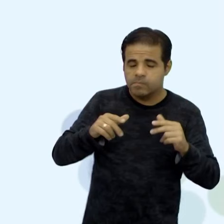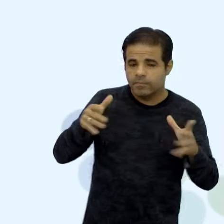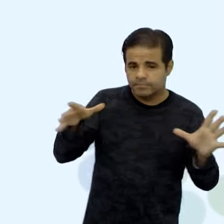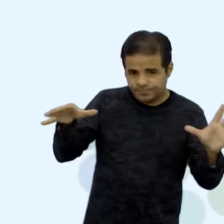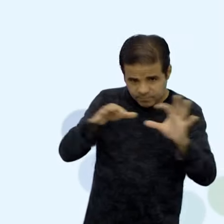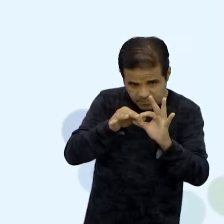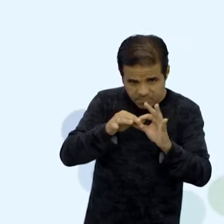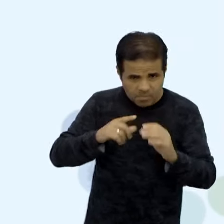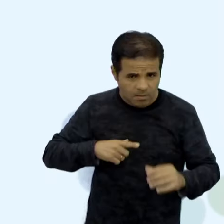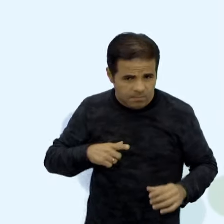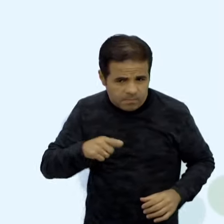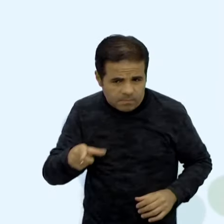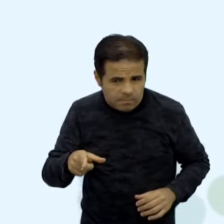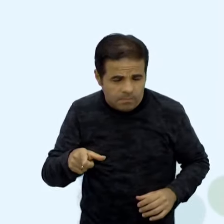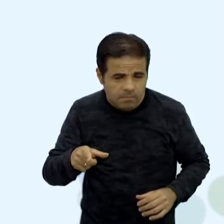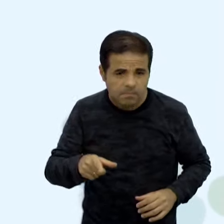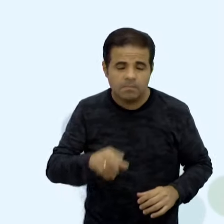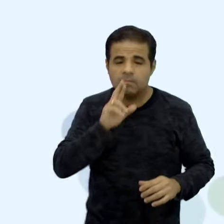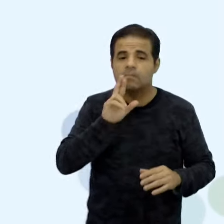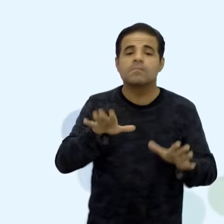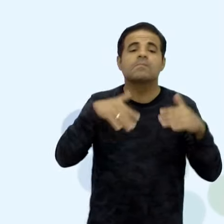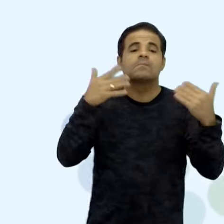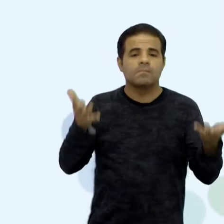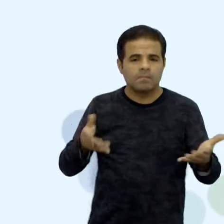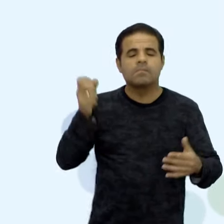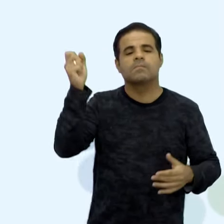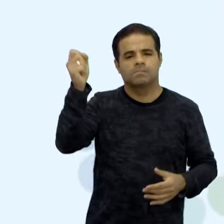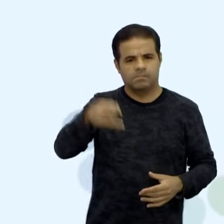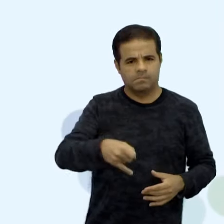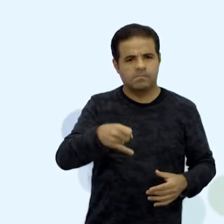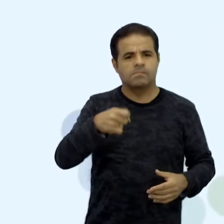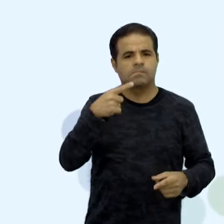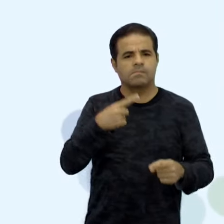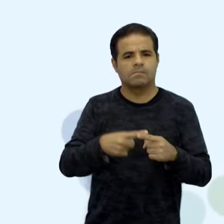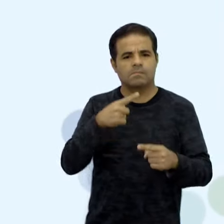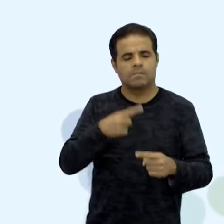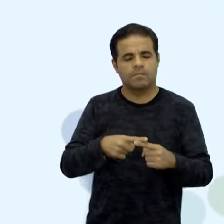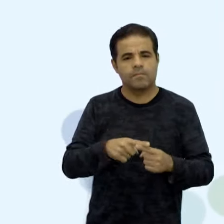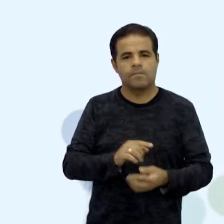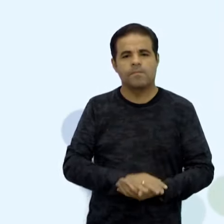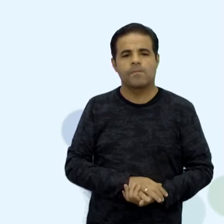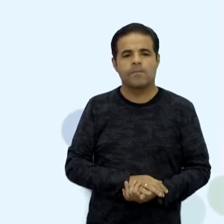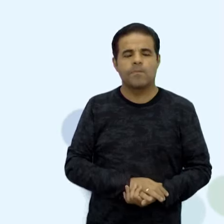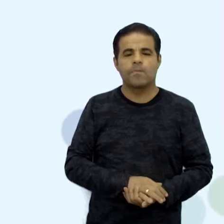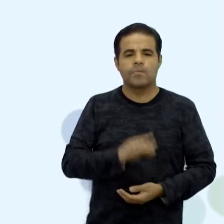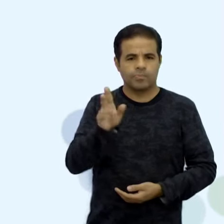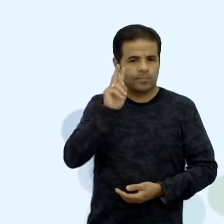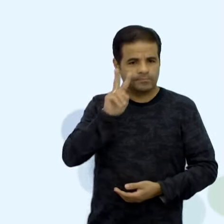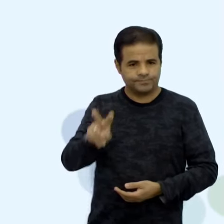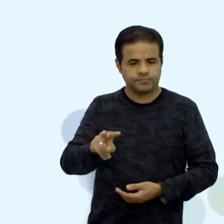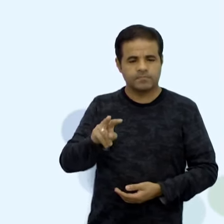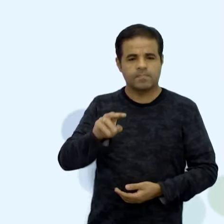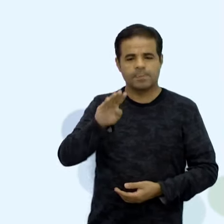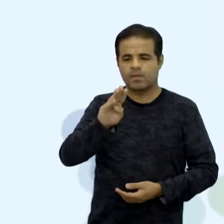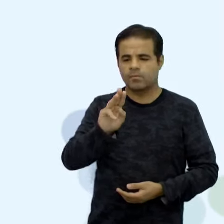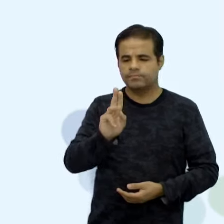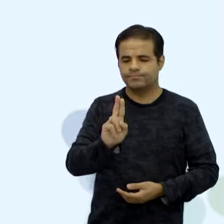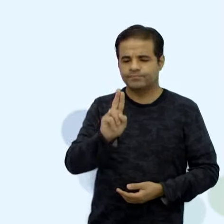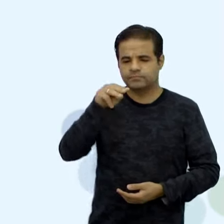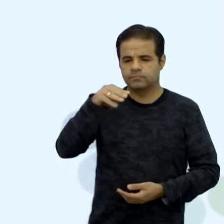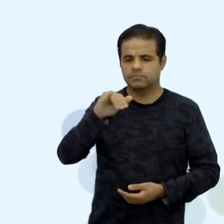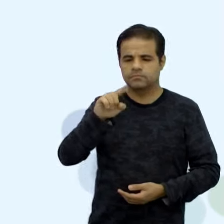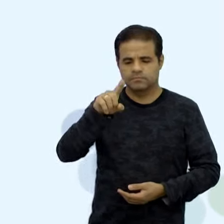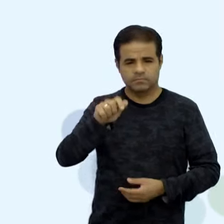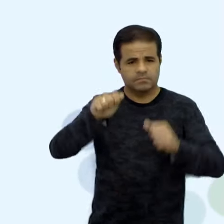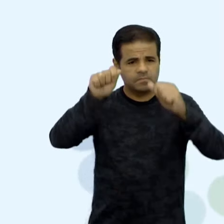estão interligadas? E a resposta é sim. Por quê? Vocês já ouviram falar da umidade que é produzida pela